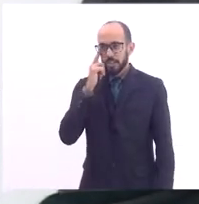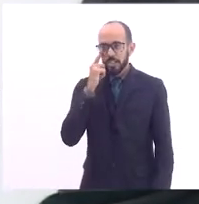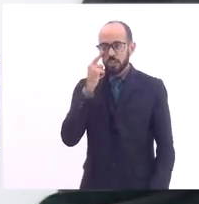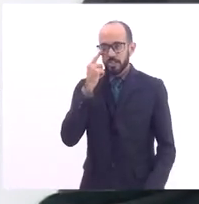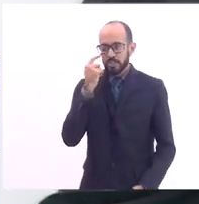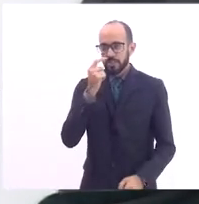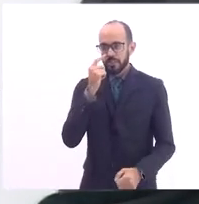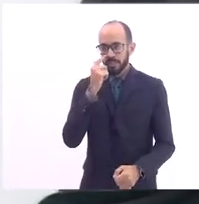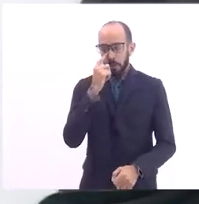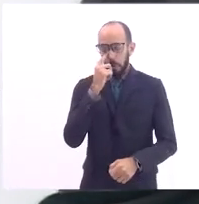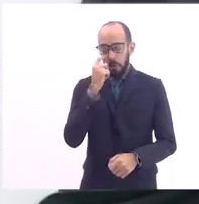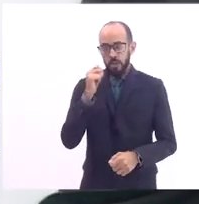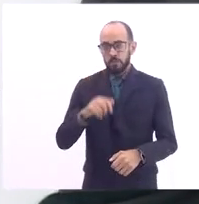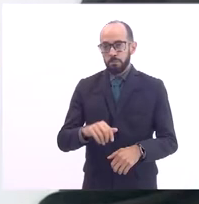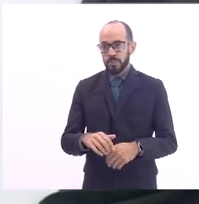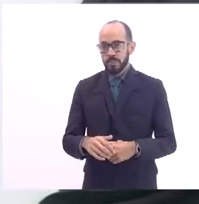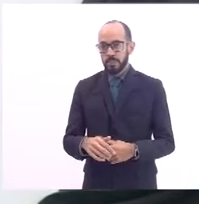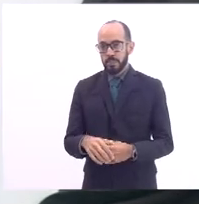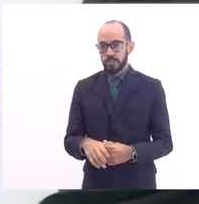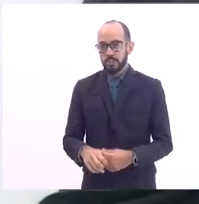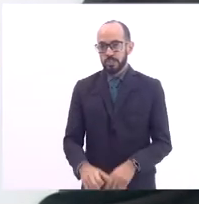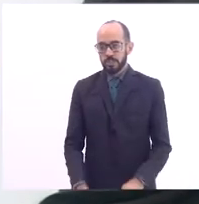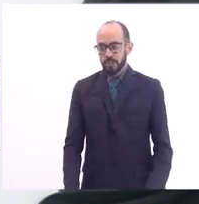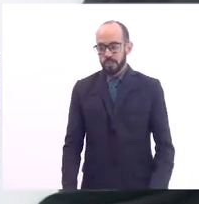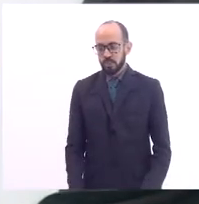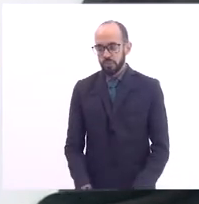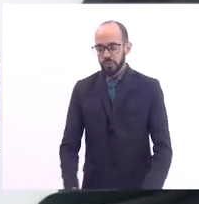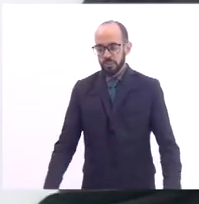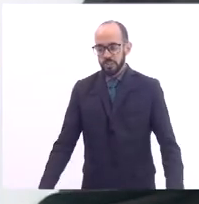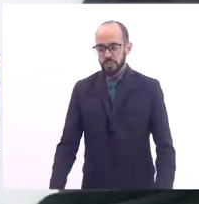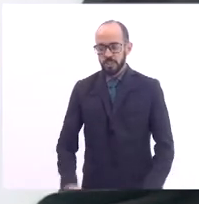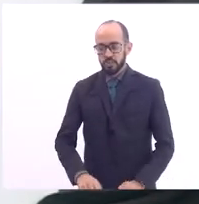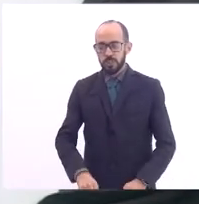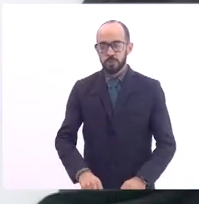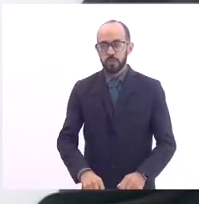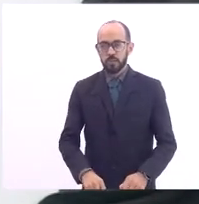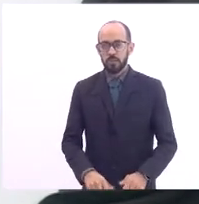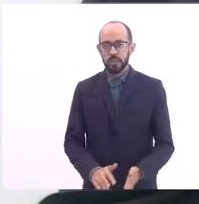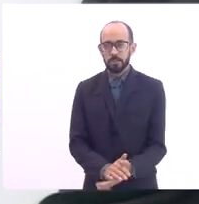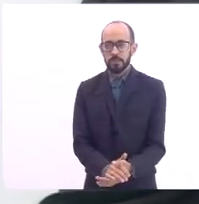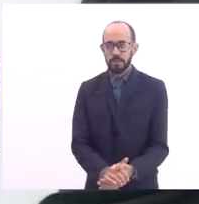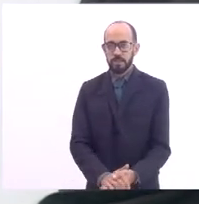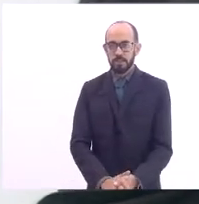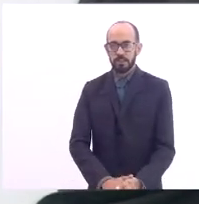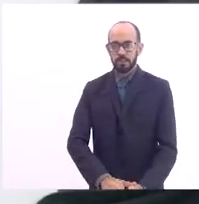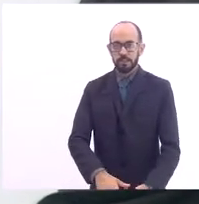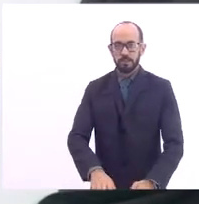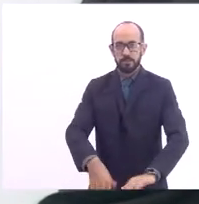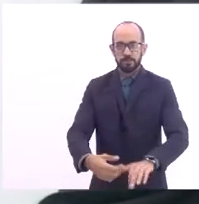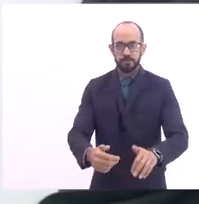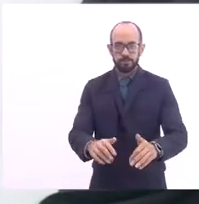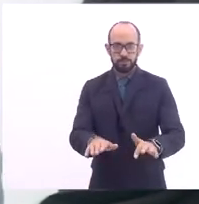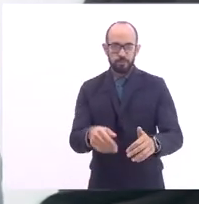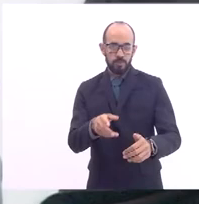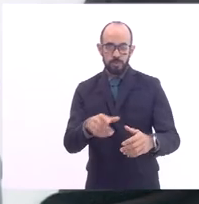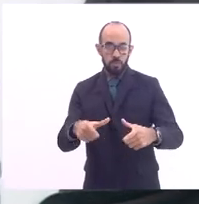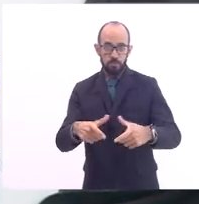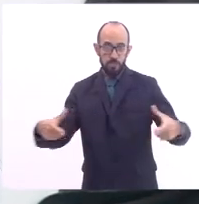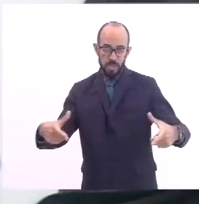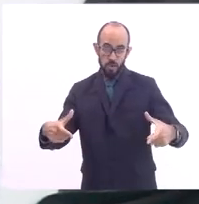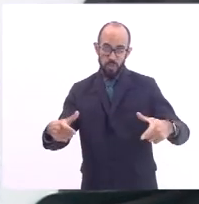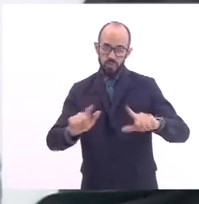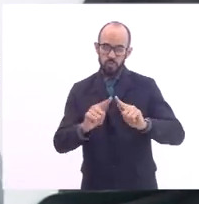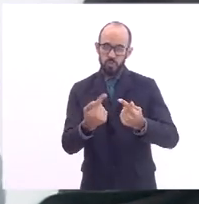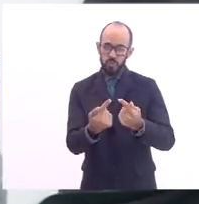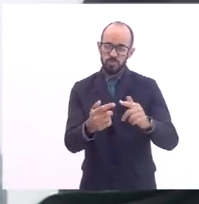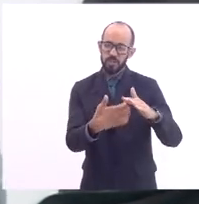de energia. Então, assim, temos investimento, temos dinheiro, somos o grupo que nós trabalhamos. É um dos maiores grupos de energia do mundo,